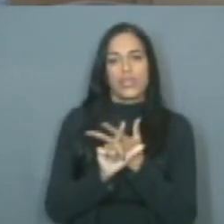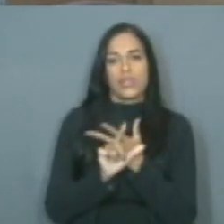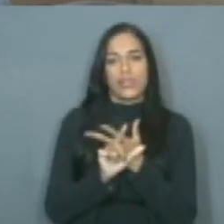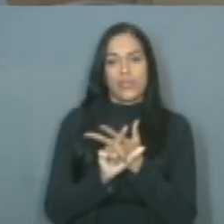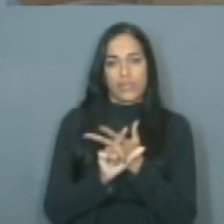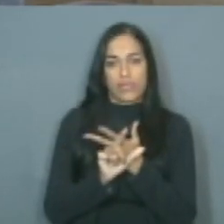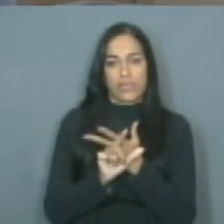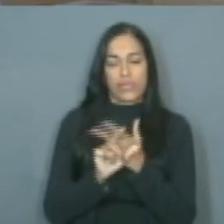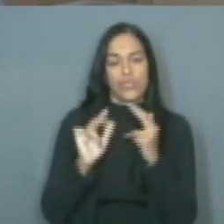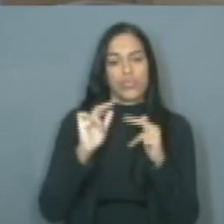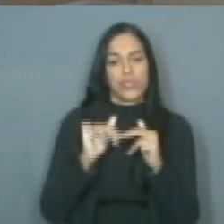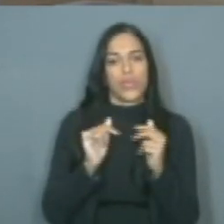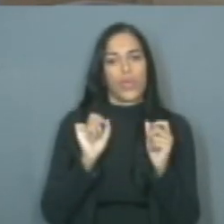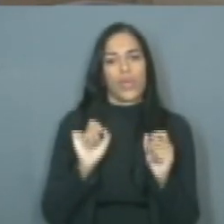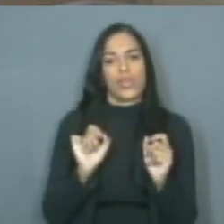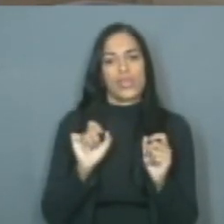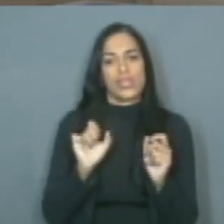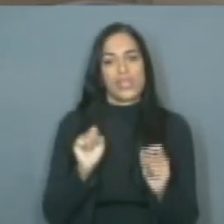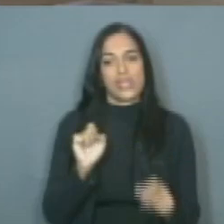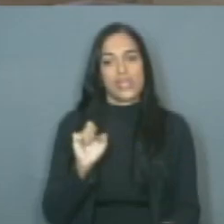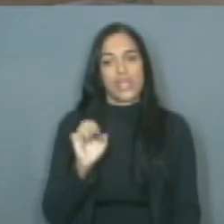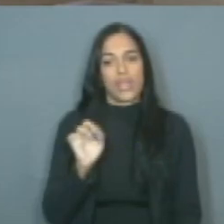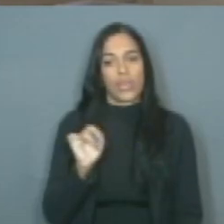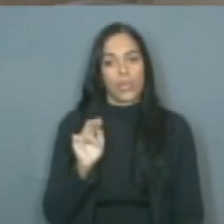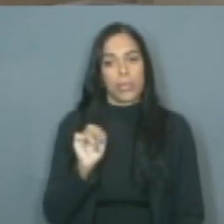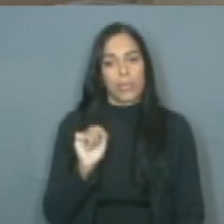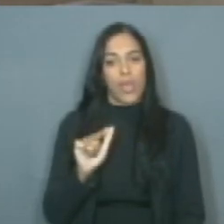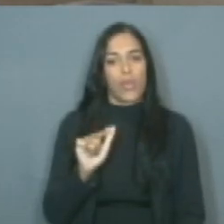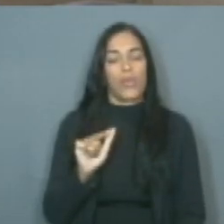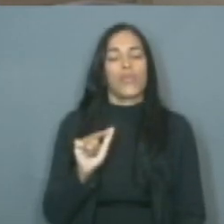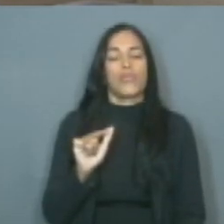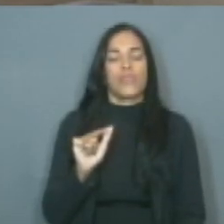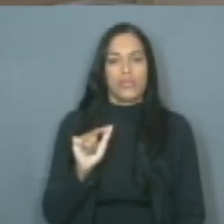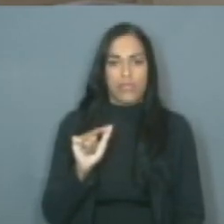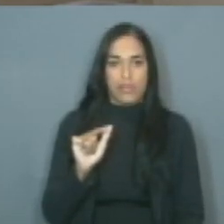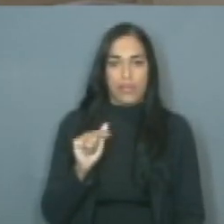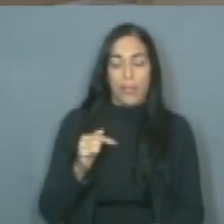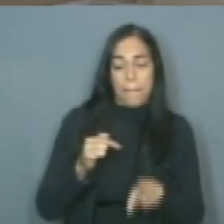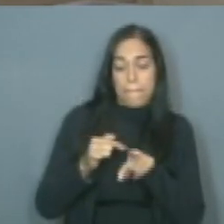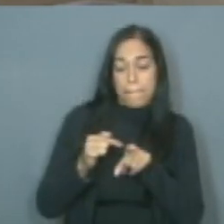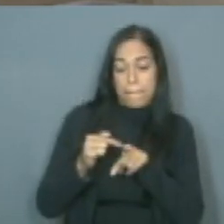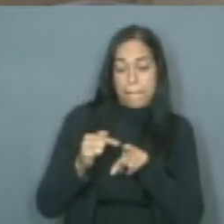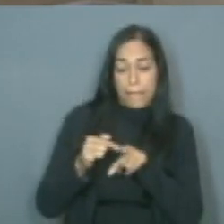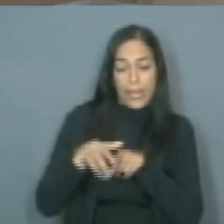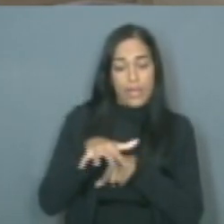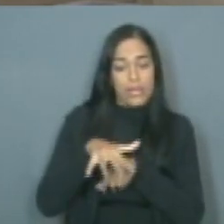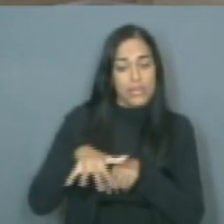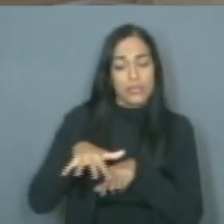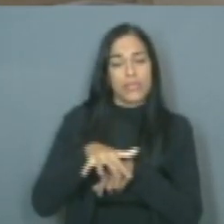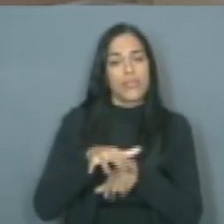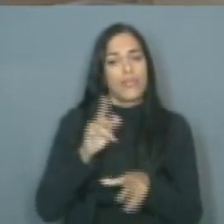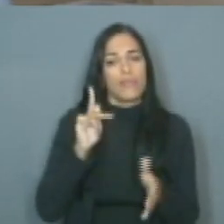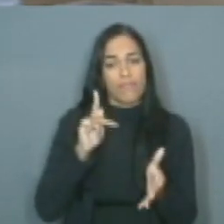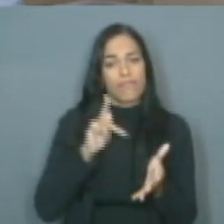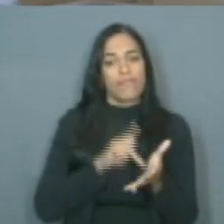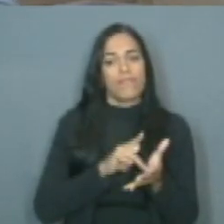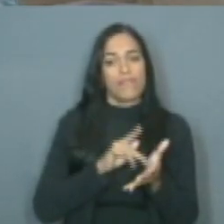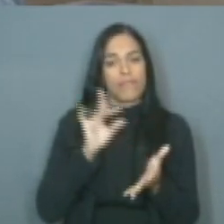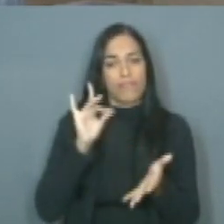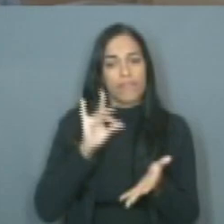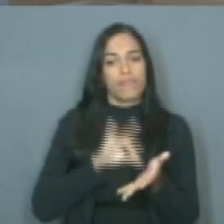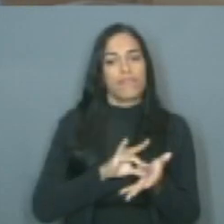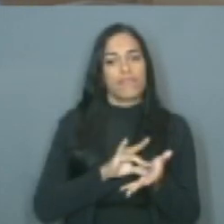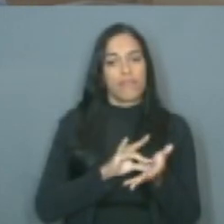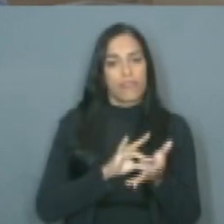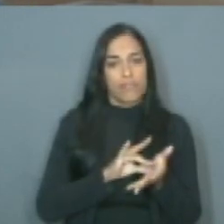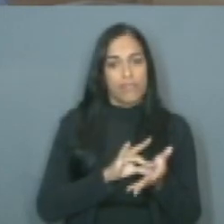com que Setúbal se torne efetivamente um bairro de verdade e